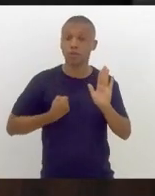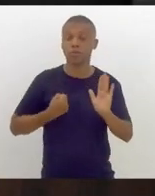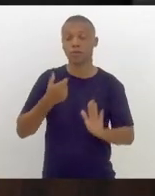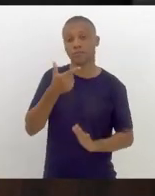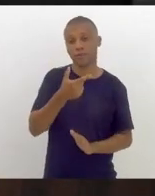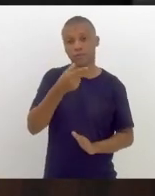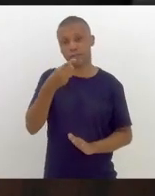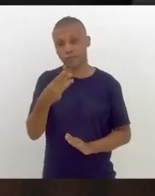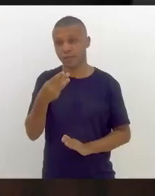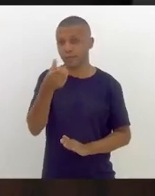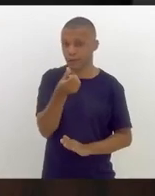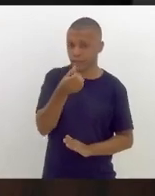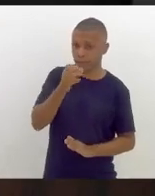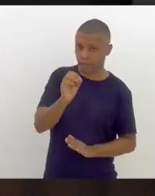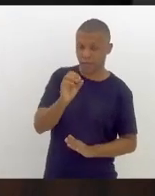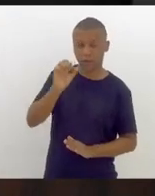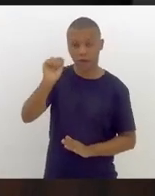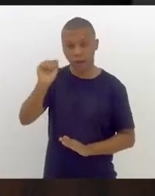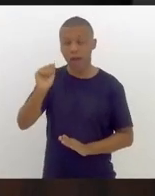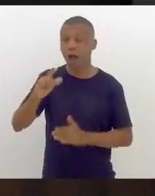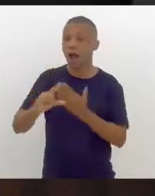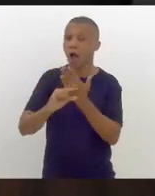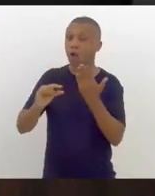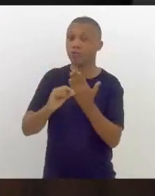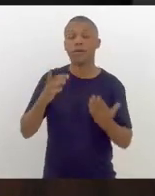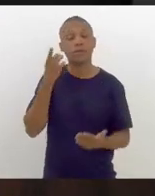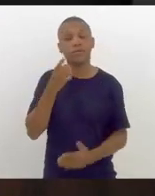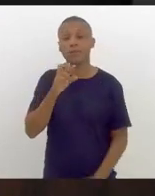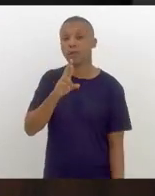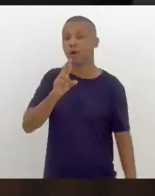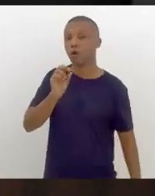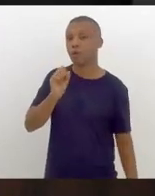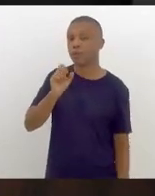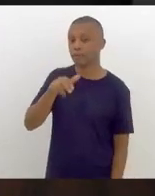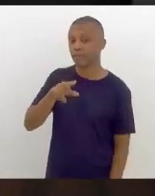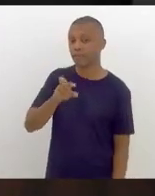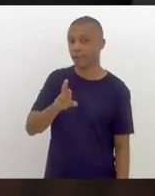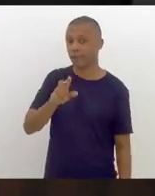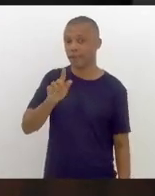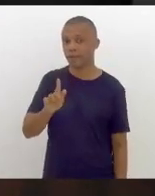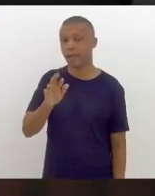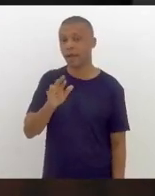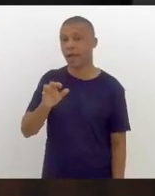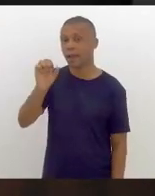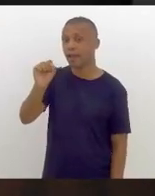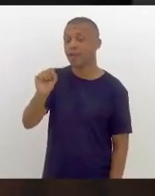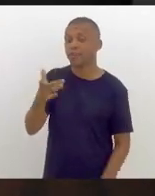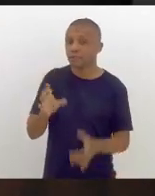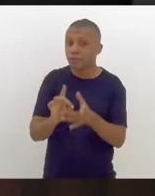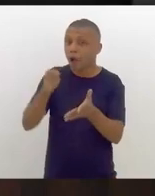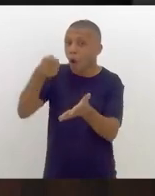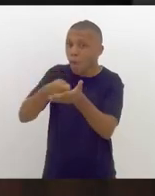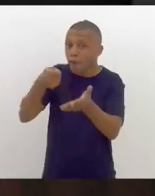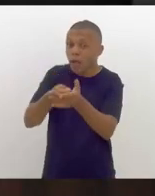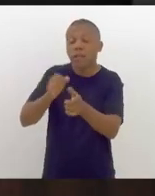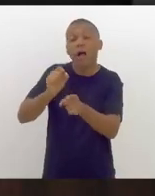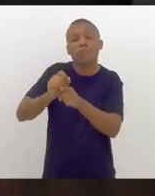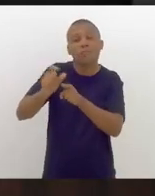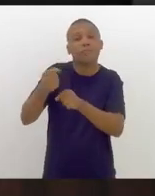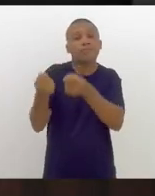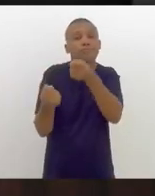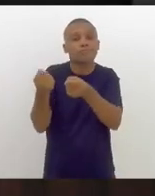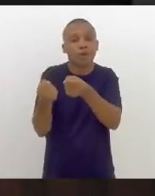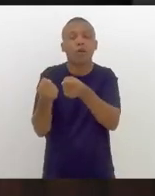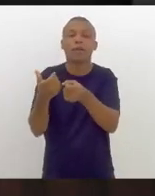2360a de 17 Deputado Rosenberg Reis que dispõe sobre a obrigatoriedade das locadoras de veículos do Estado do Rio de Janeiro disponibilizarem veículos